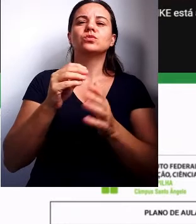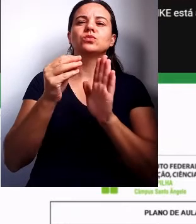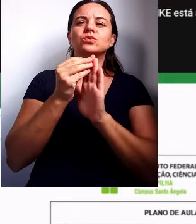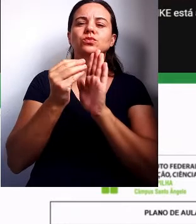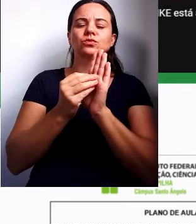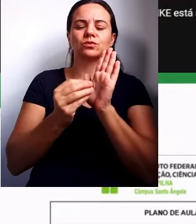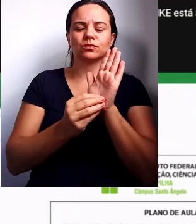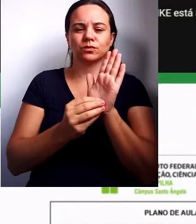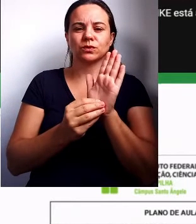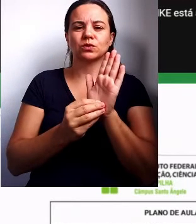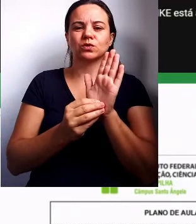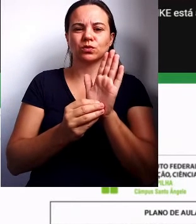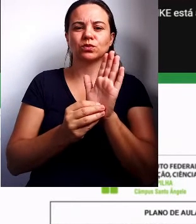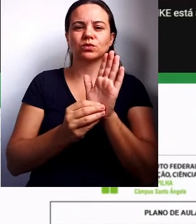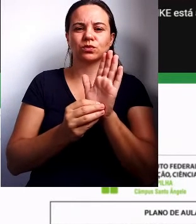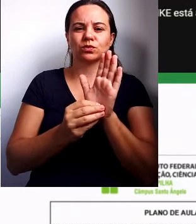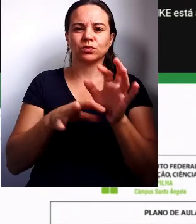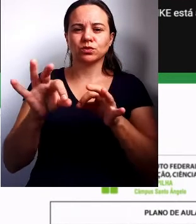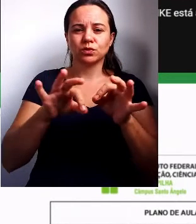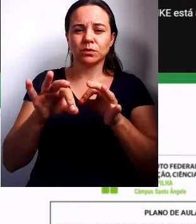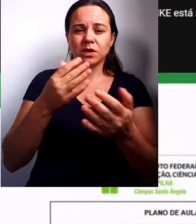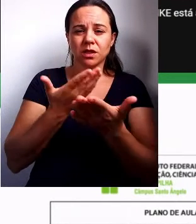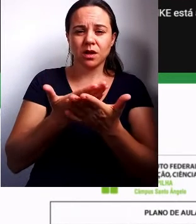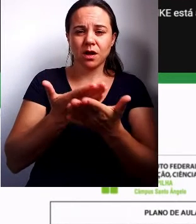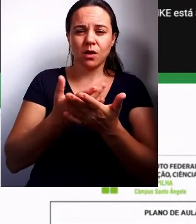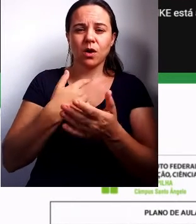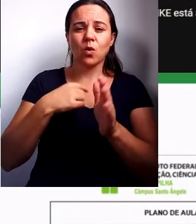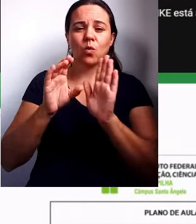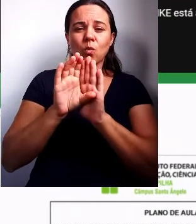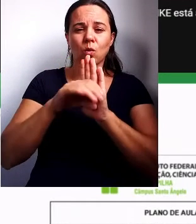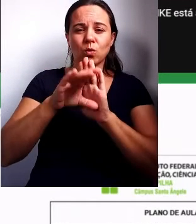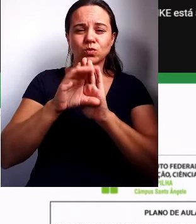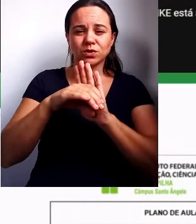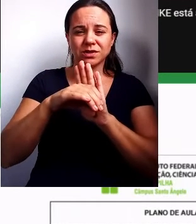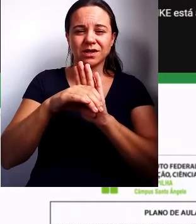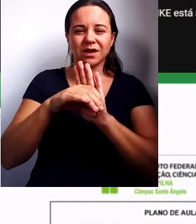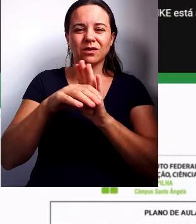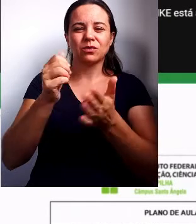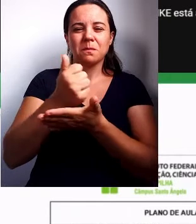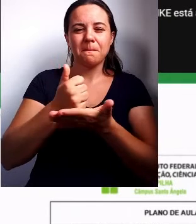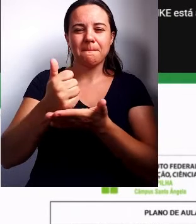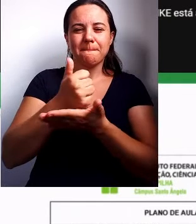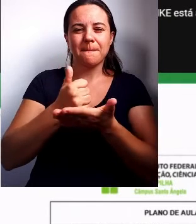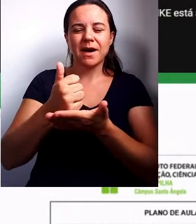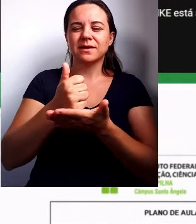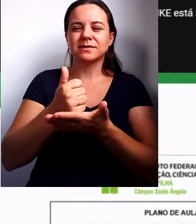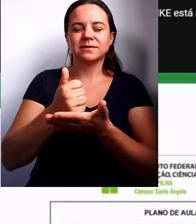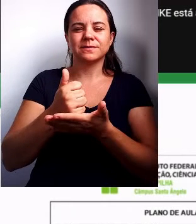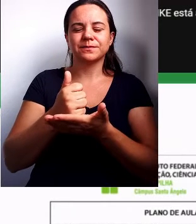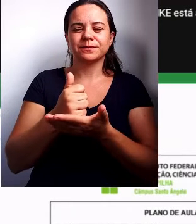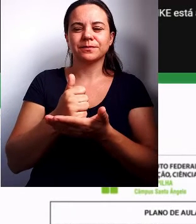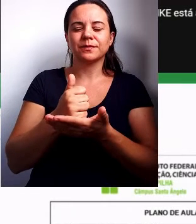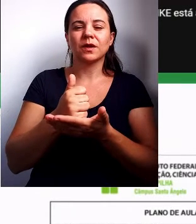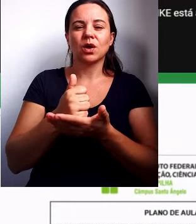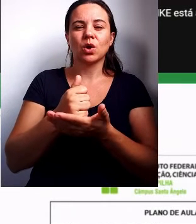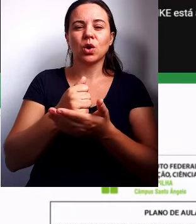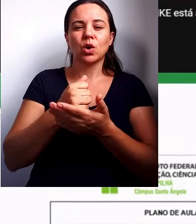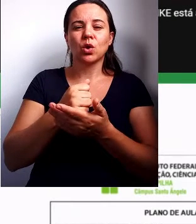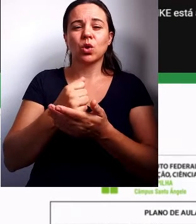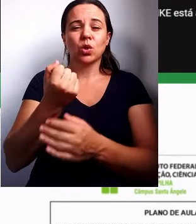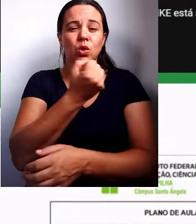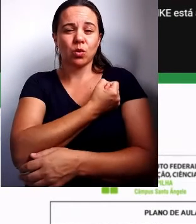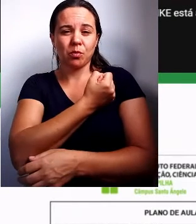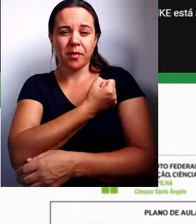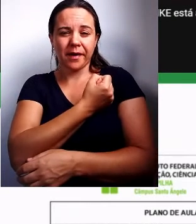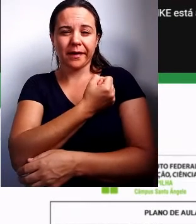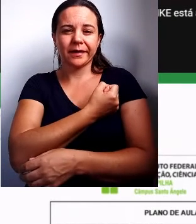Aí o conteúdo do plano de aula é o conceito e a conversão de bases numéricas frações, as